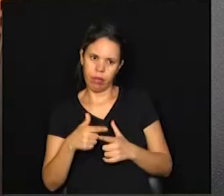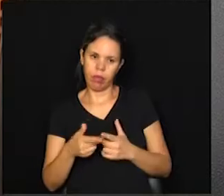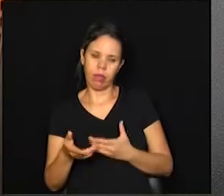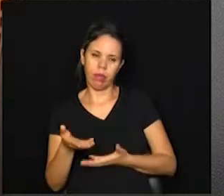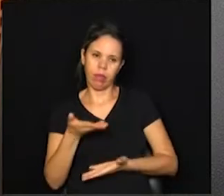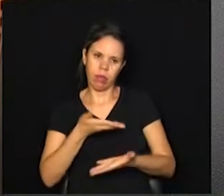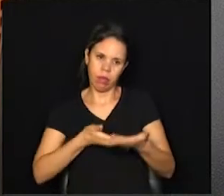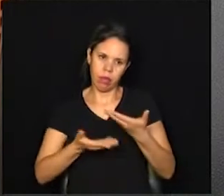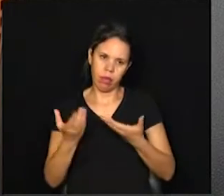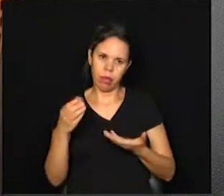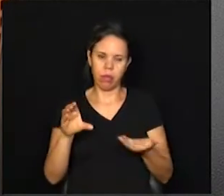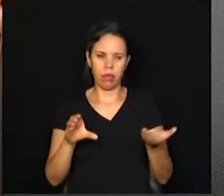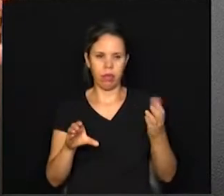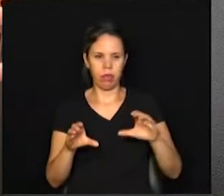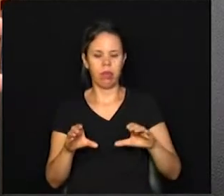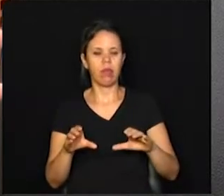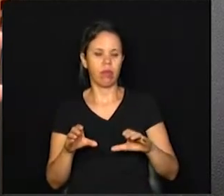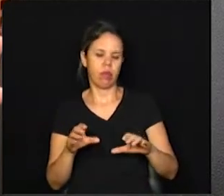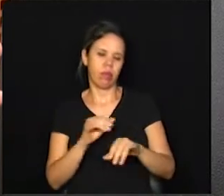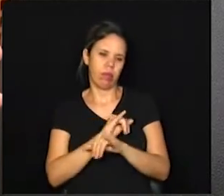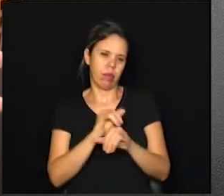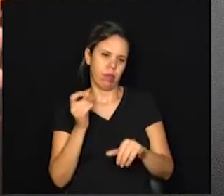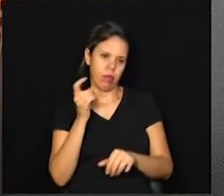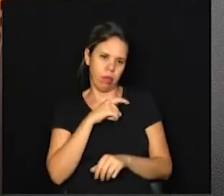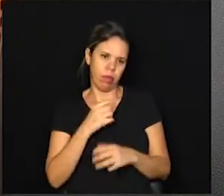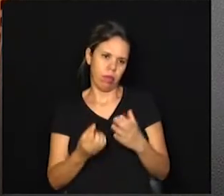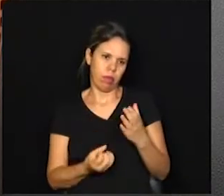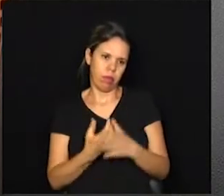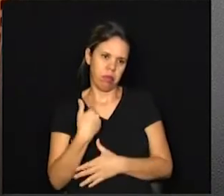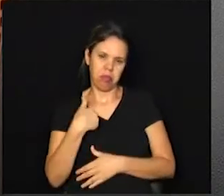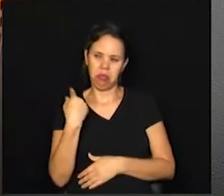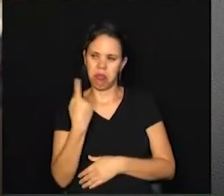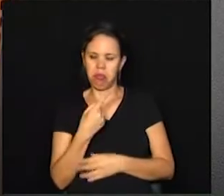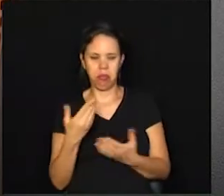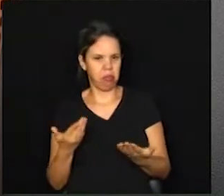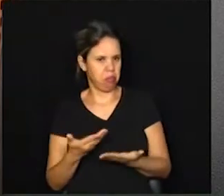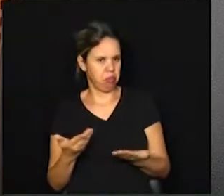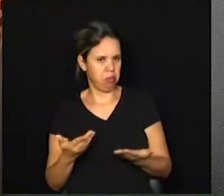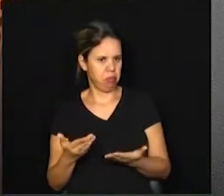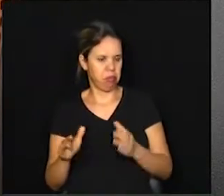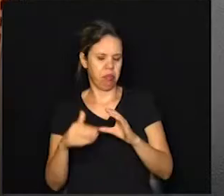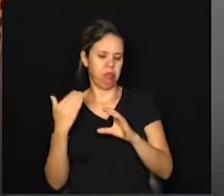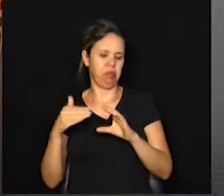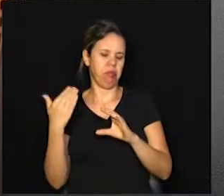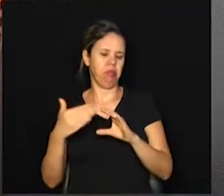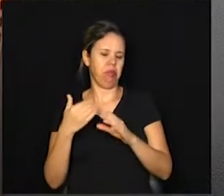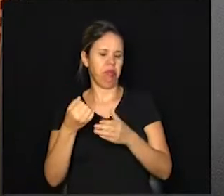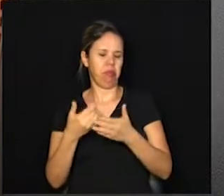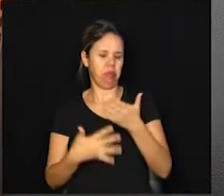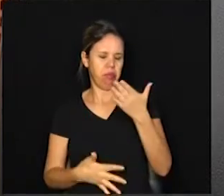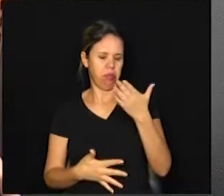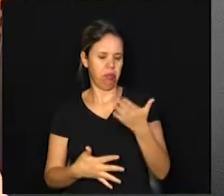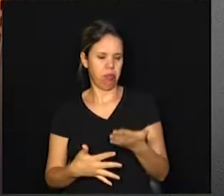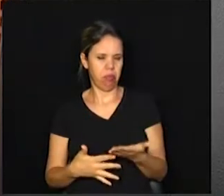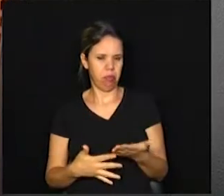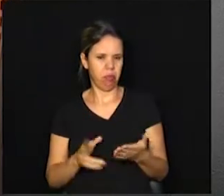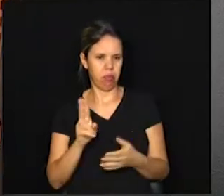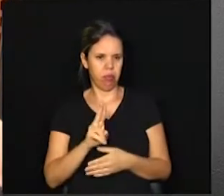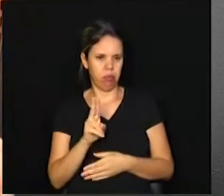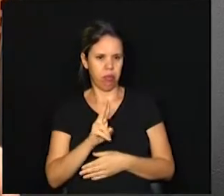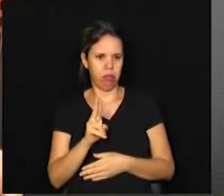compartilhar uma fake news. Todos nós estamos sujeitos, porque a gente hoje é bombardeado por informações. Então, quem